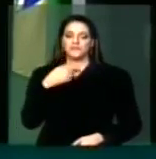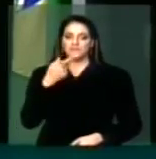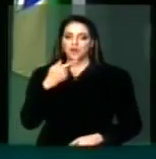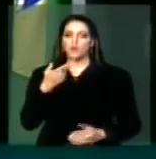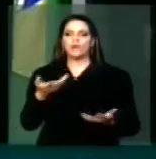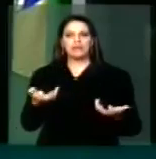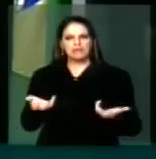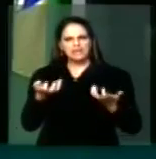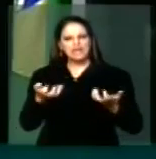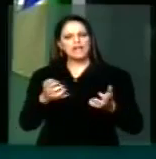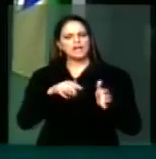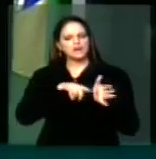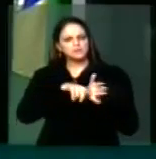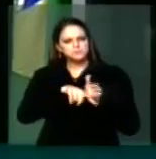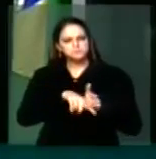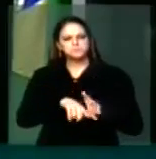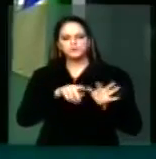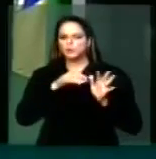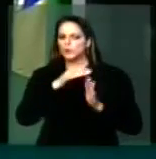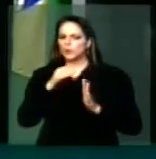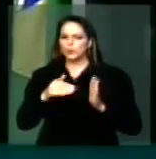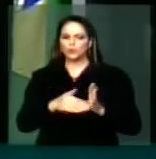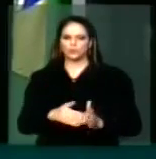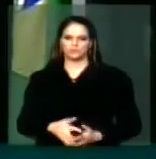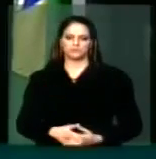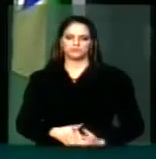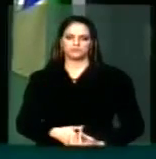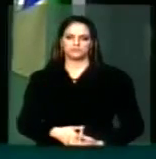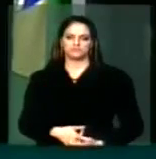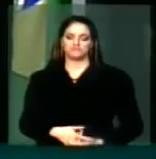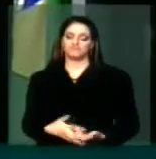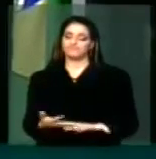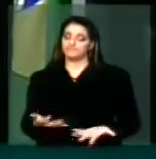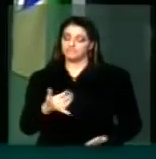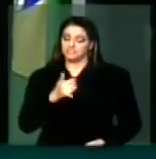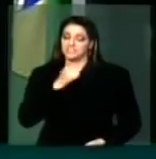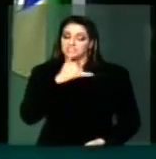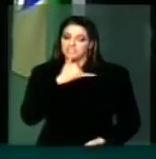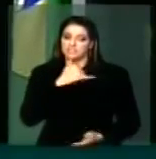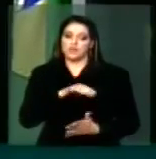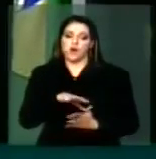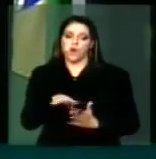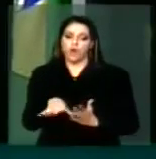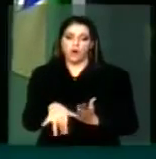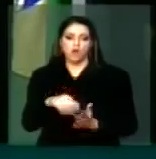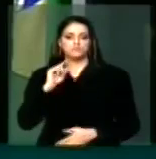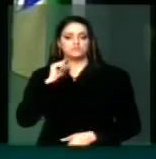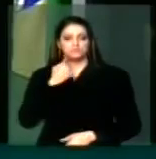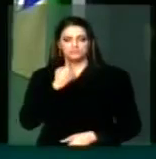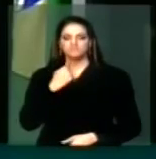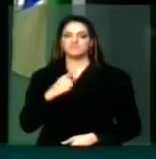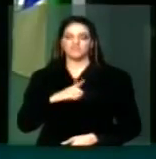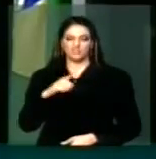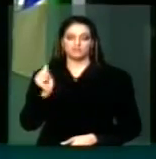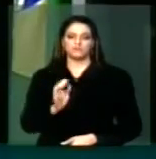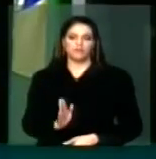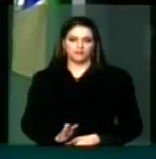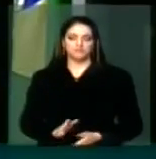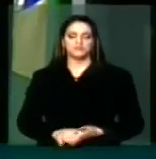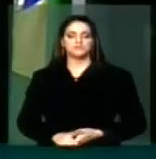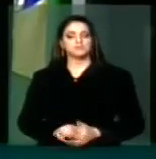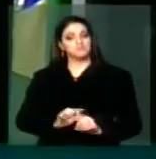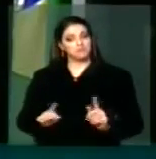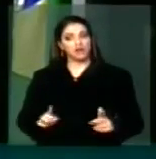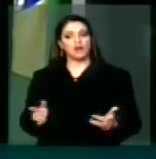todos esses episódios lamentáveis que vem acontecendo no país. Por isso, nós passamos a